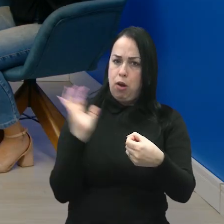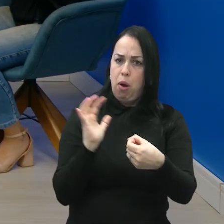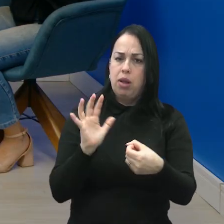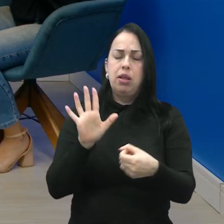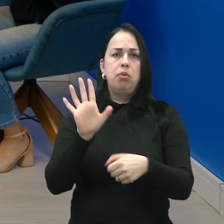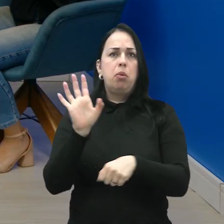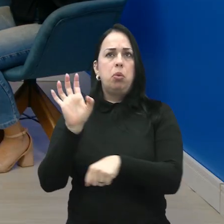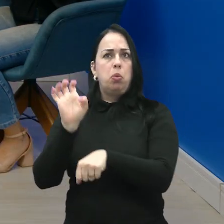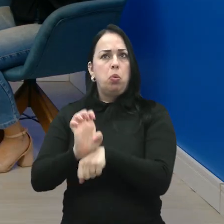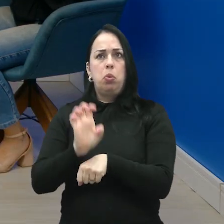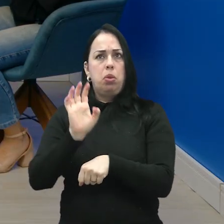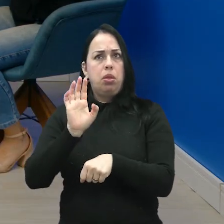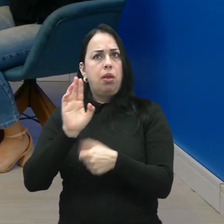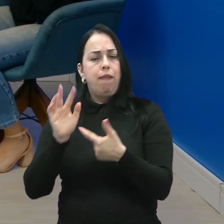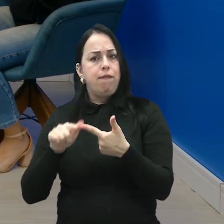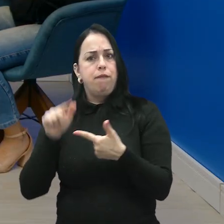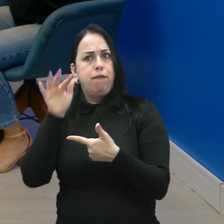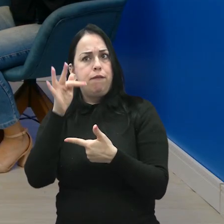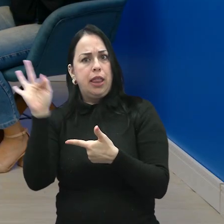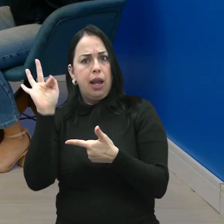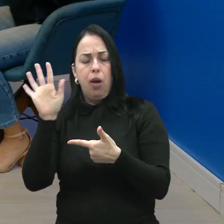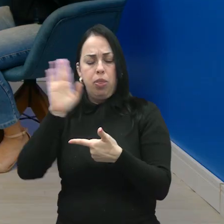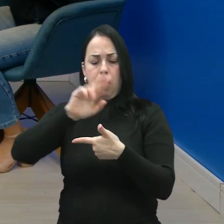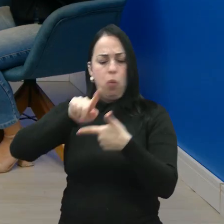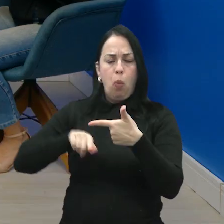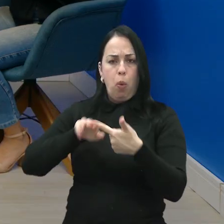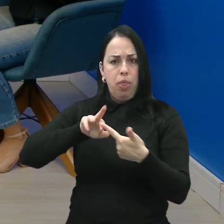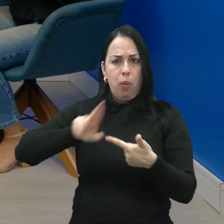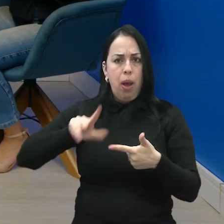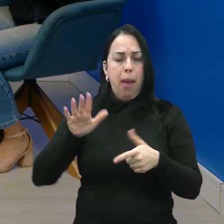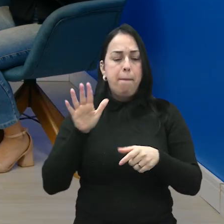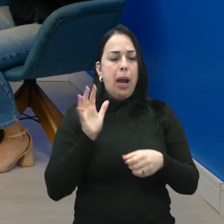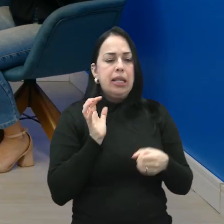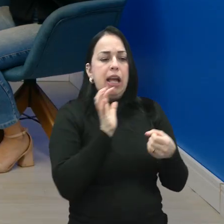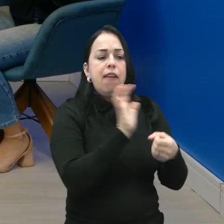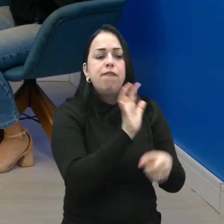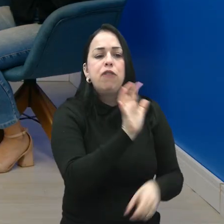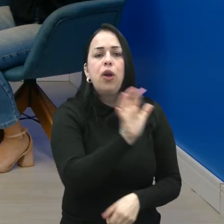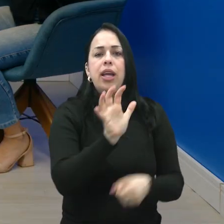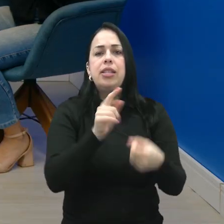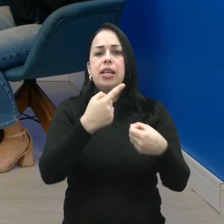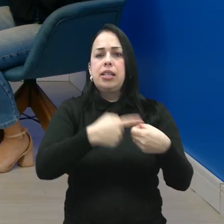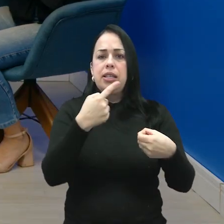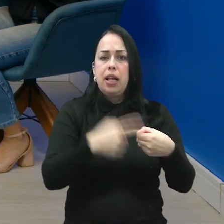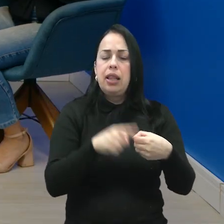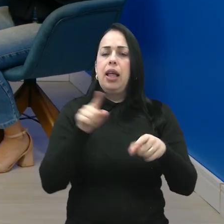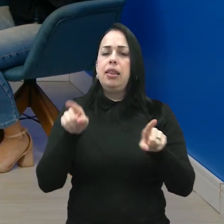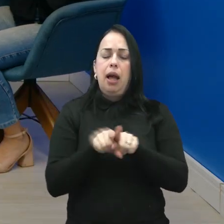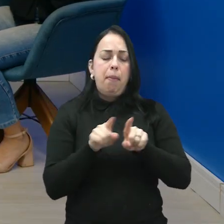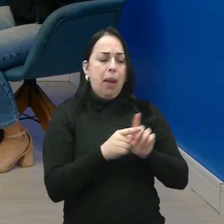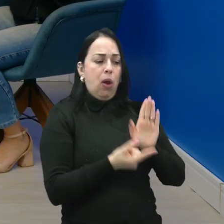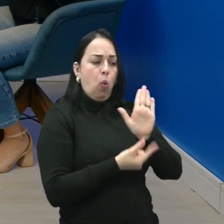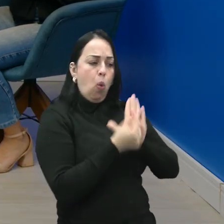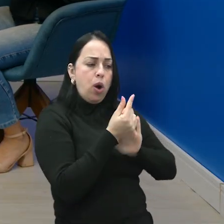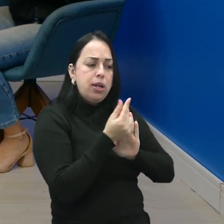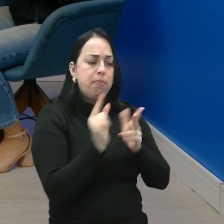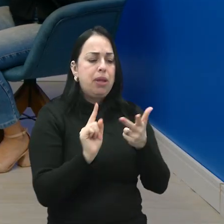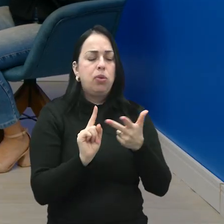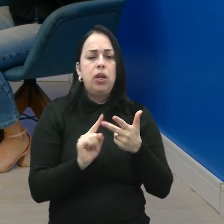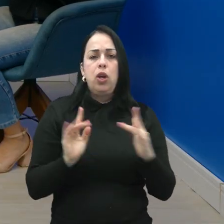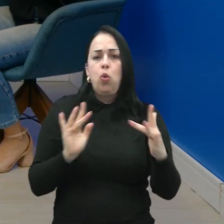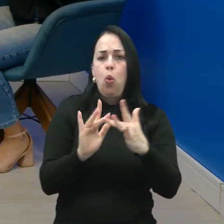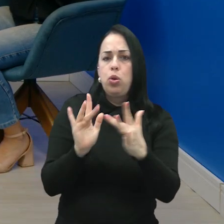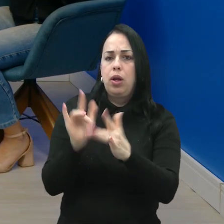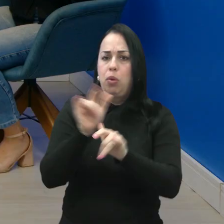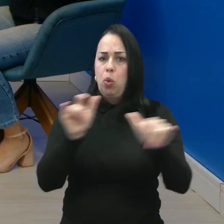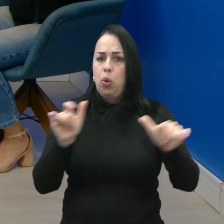a nível estadual, federal, mas é uma baita de uma responsabilidade, né? Tá lidando com orçamento público, com